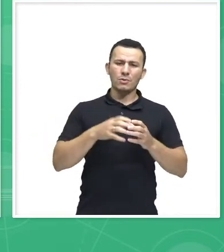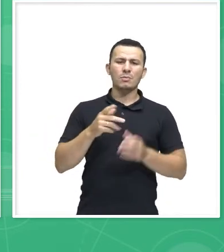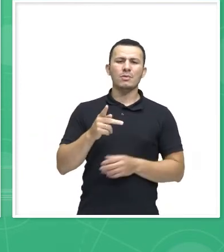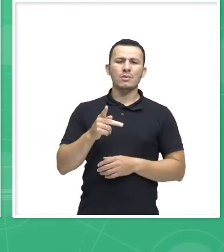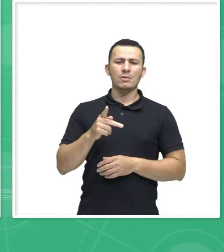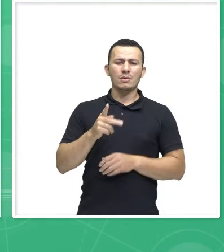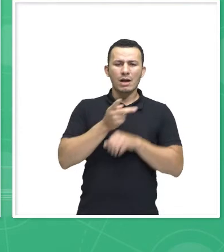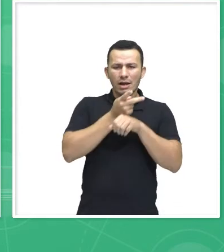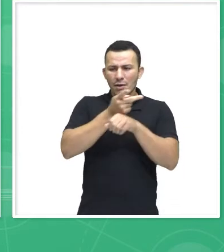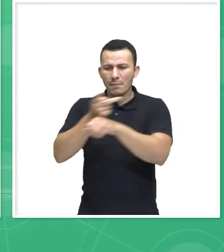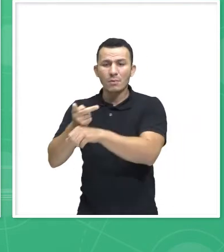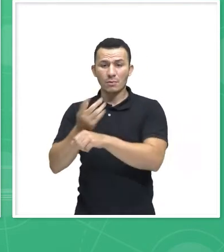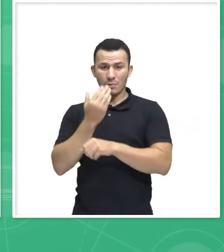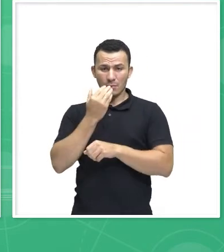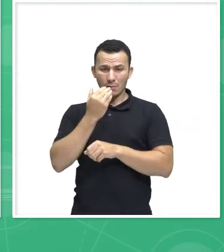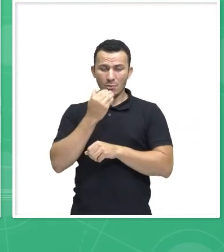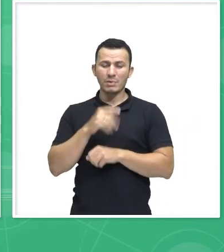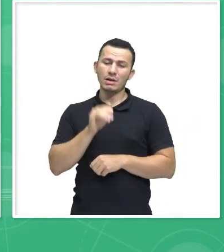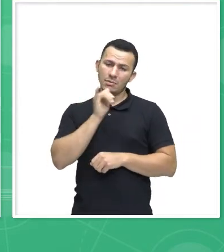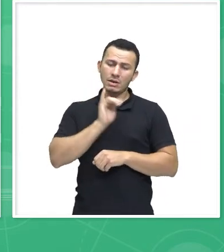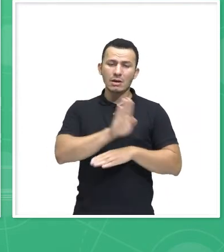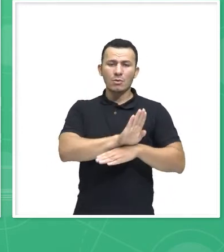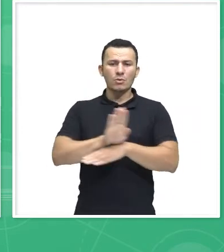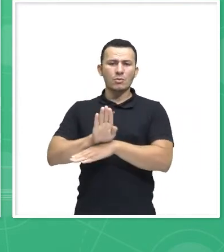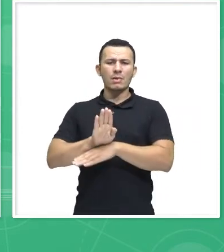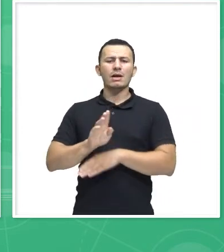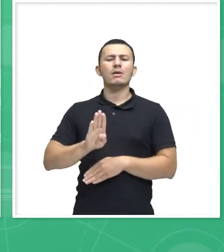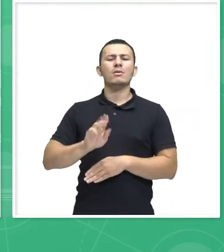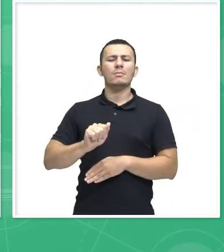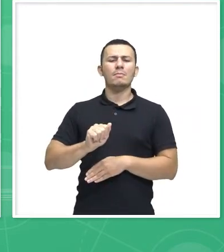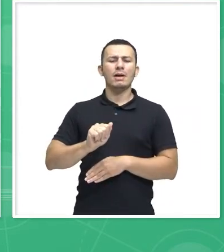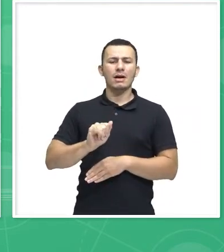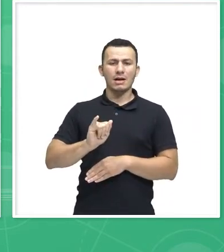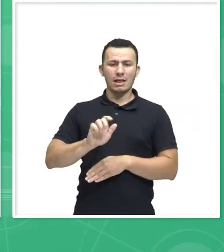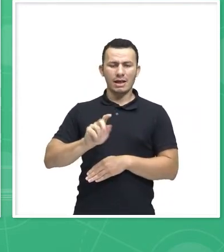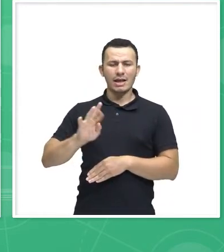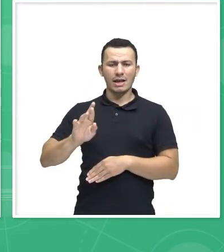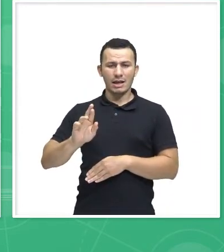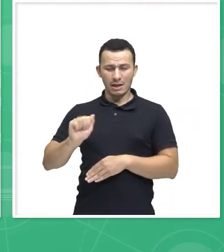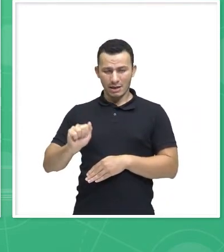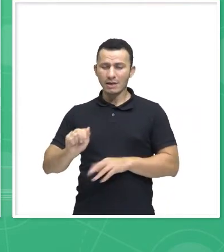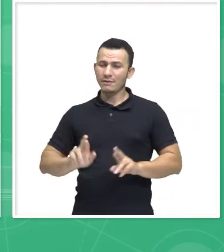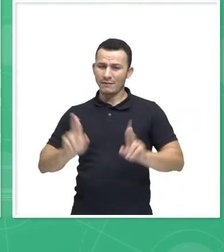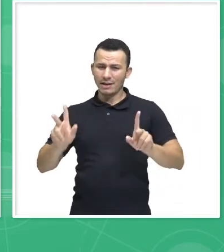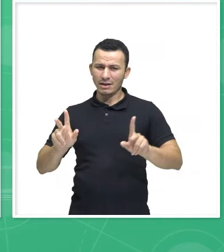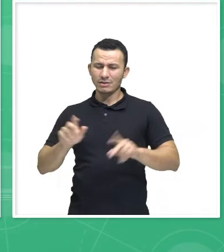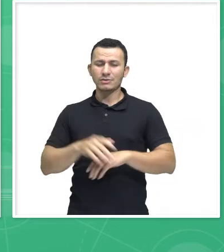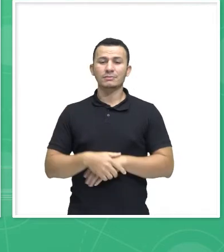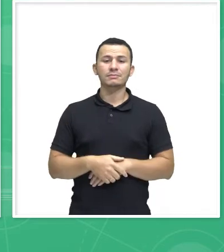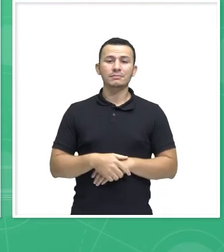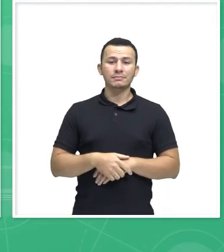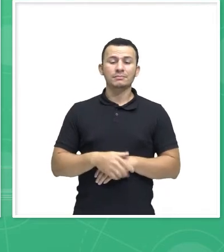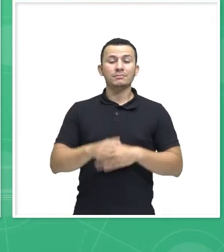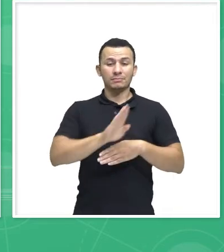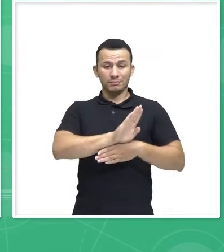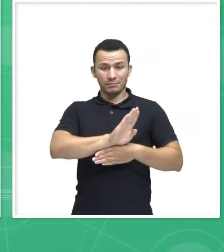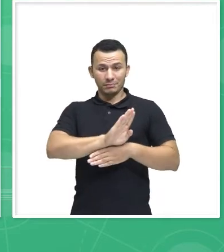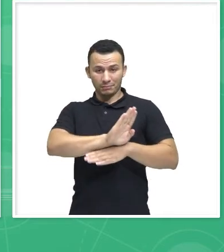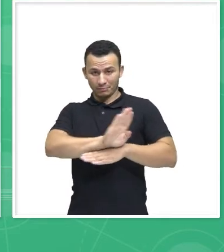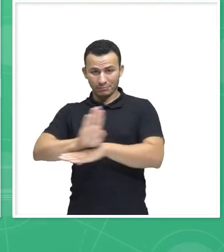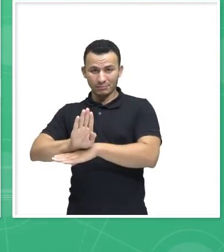sempre são e já como o tubarão-baleia as Arraias tem um corpo achatado e as nadadeiras peitorais e